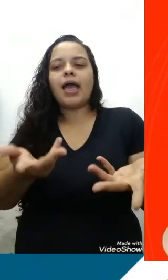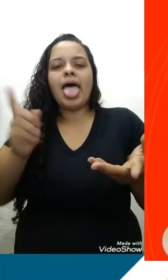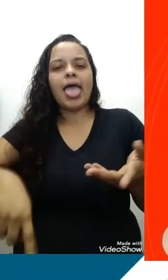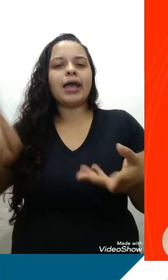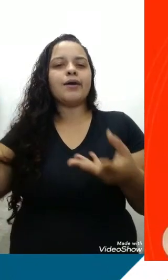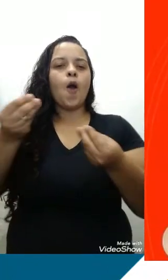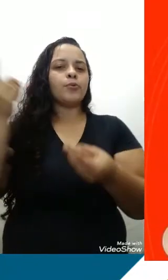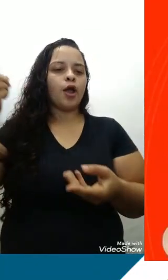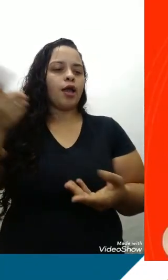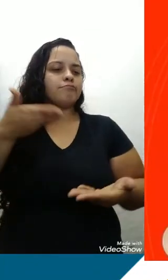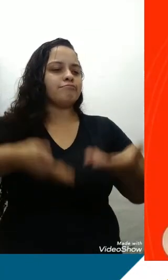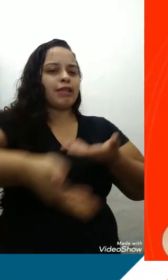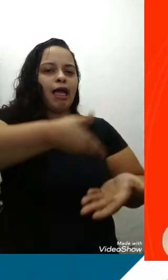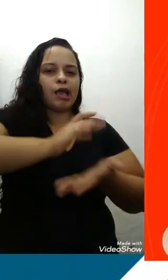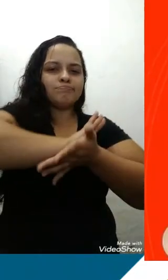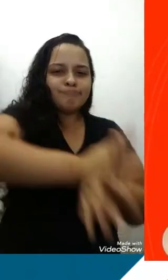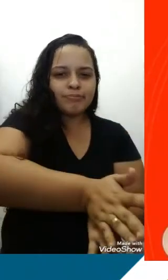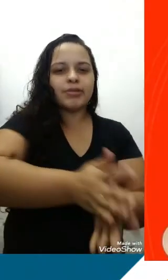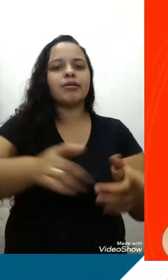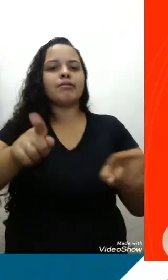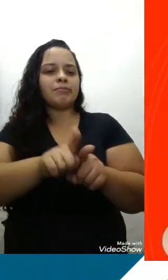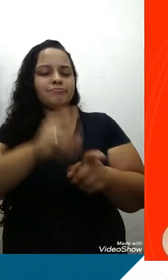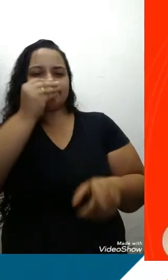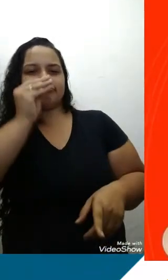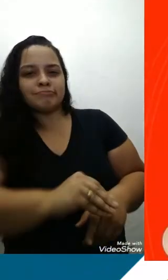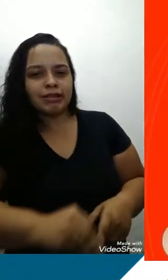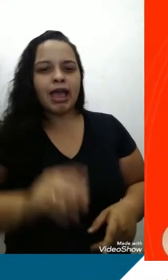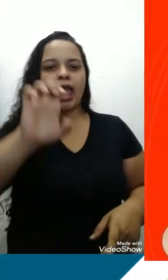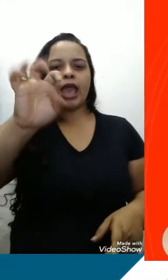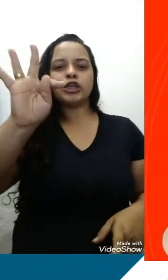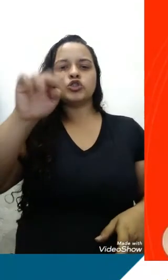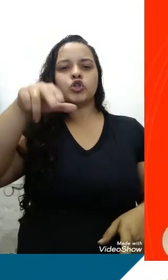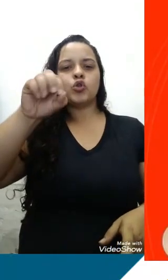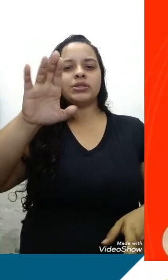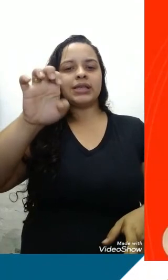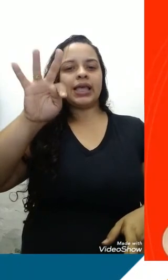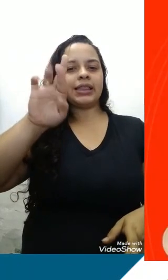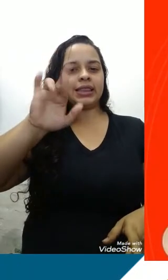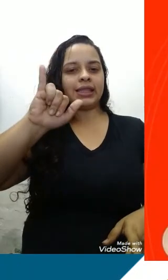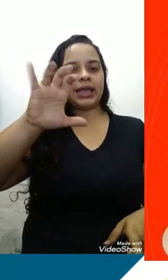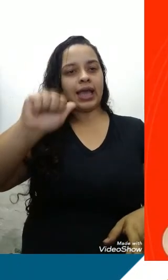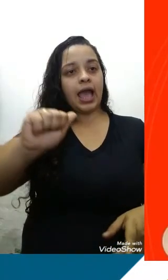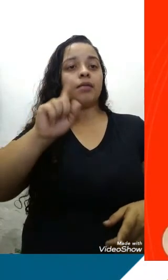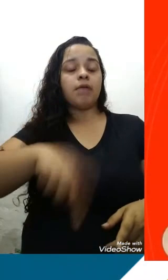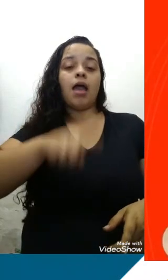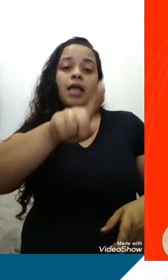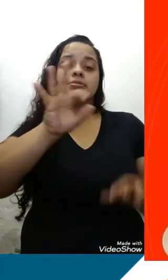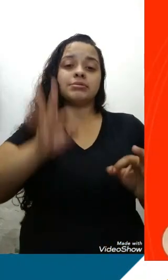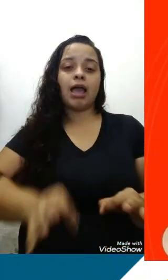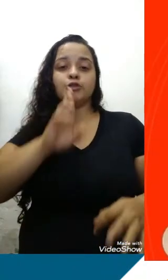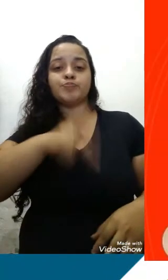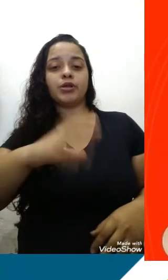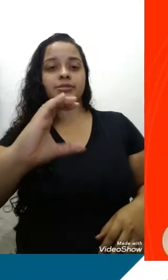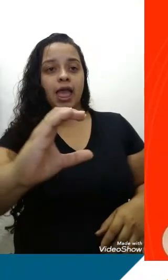etnocêntrica. Daí a resposta correta ser o quê? A letra C, compreensão etnocêntrica acerca das populações dos territórios conquistados.